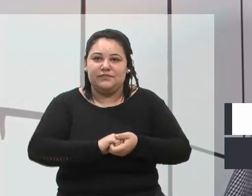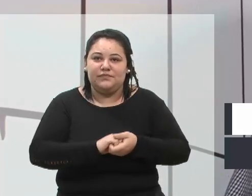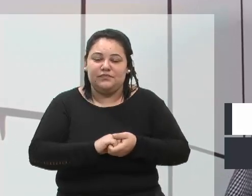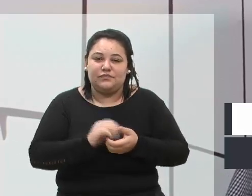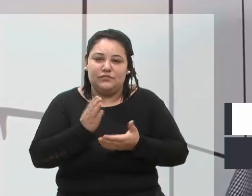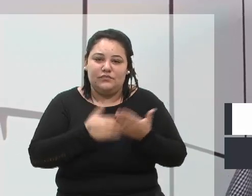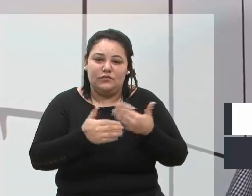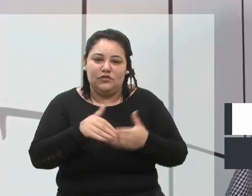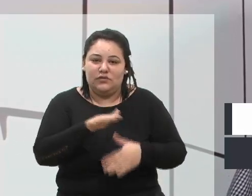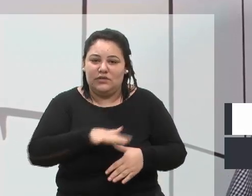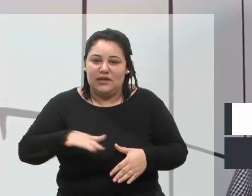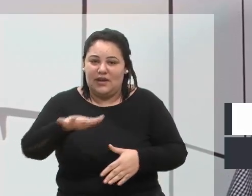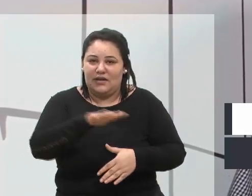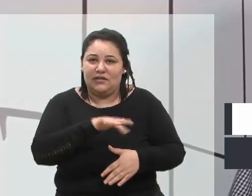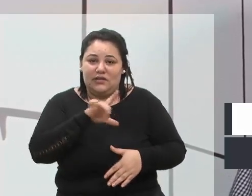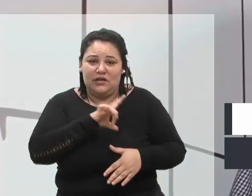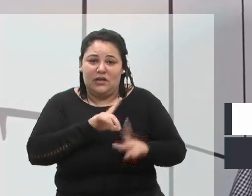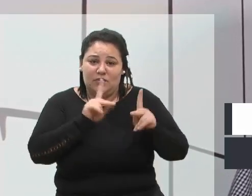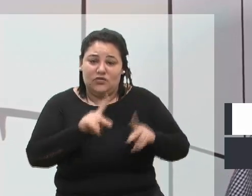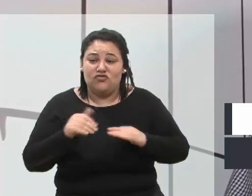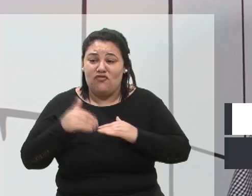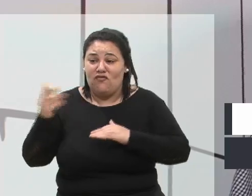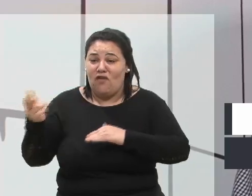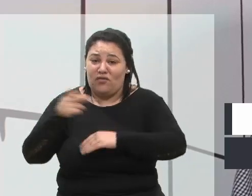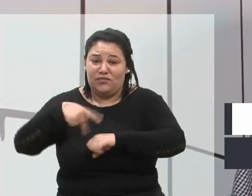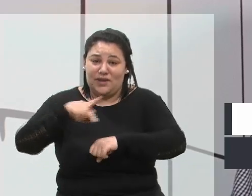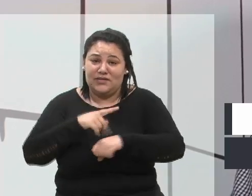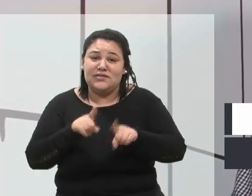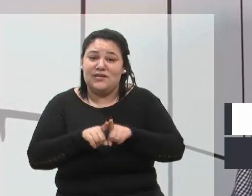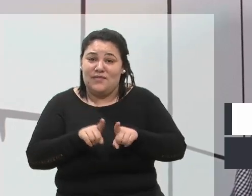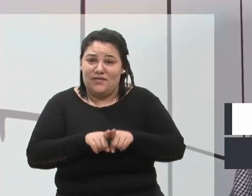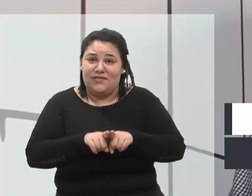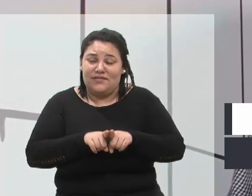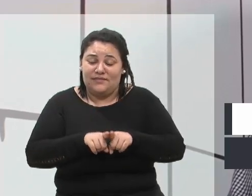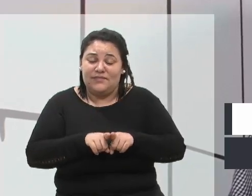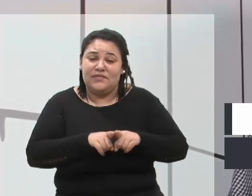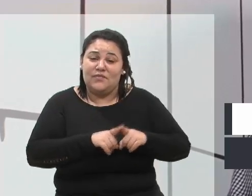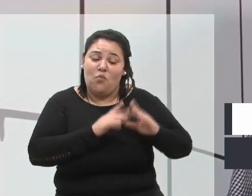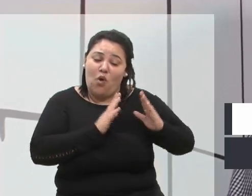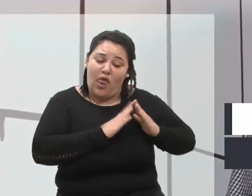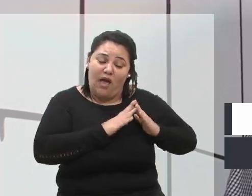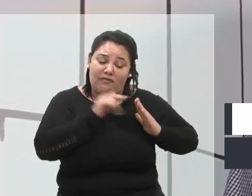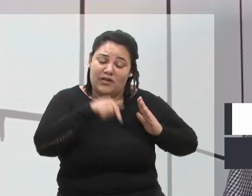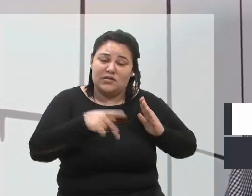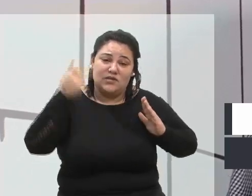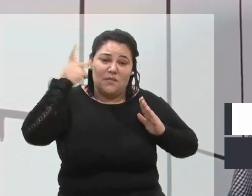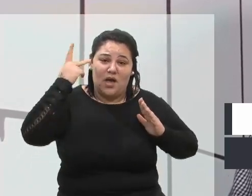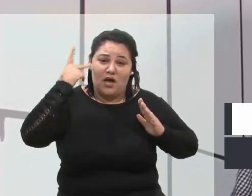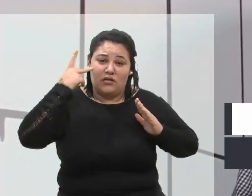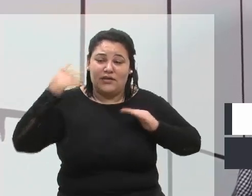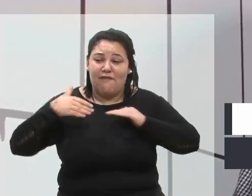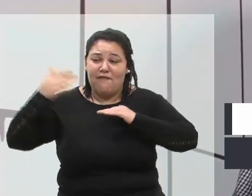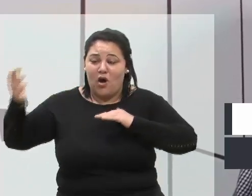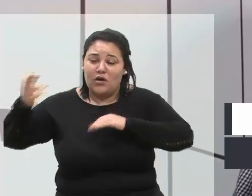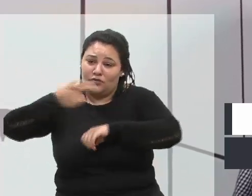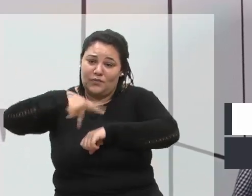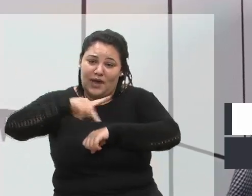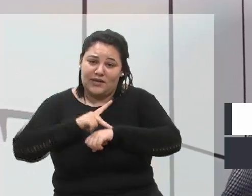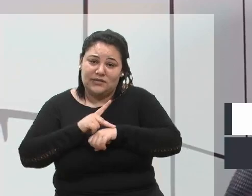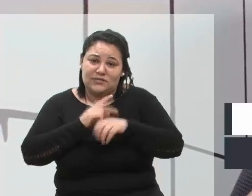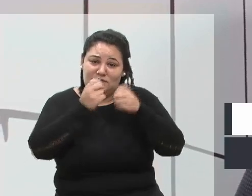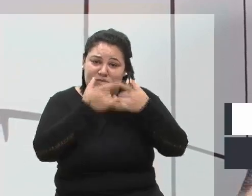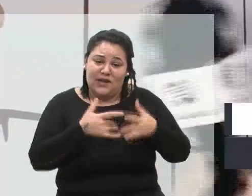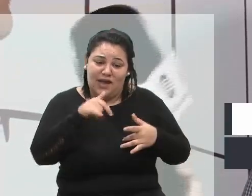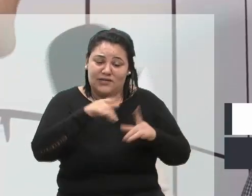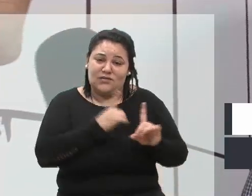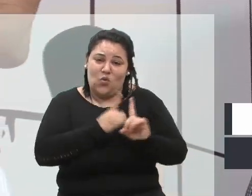todo... Tem gente que está vindo até de fora do país, que mesmo que morava aqui em São Paulo, né, está vindo de fora do país para esse grande